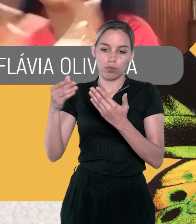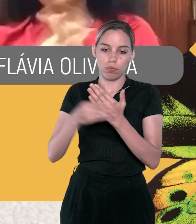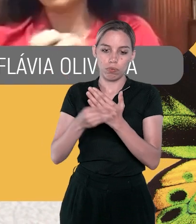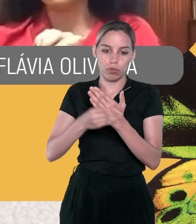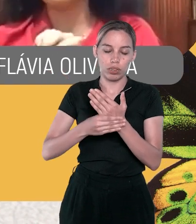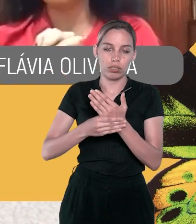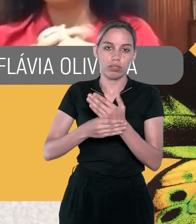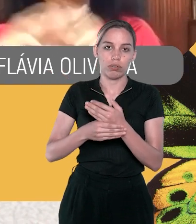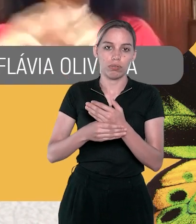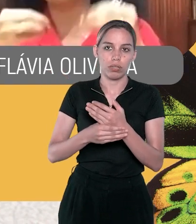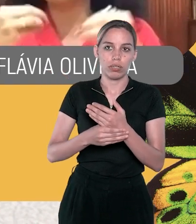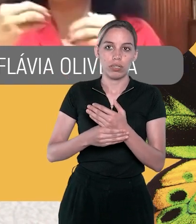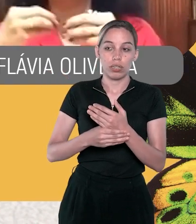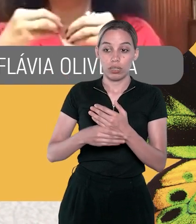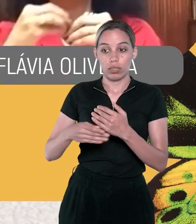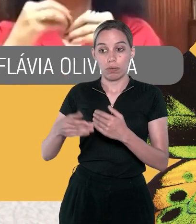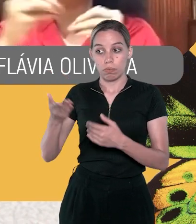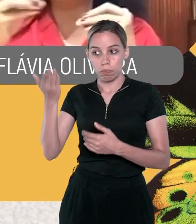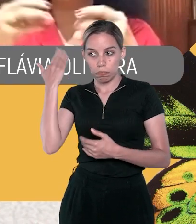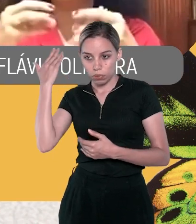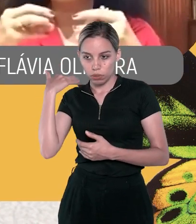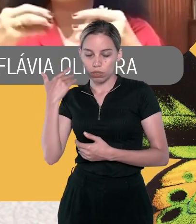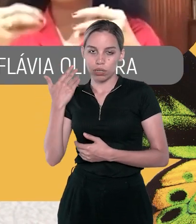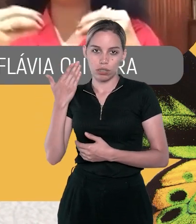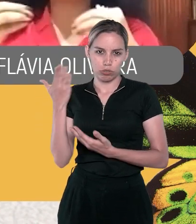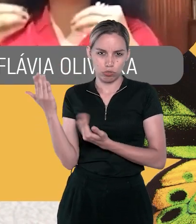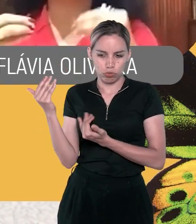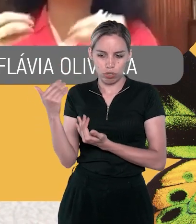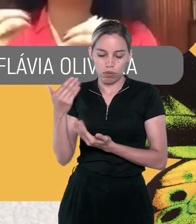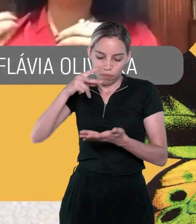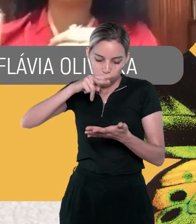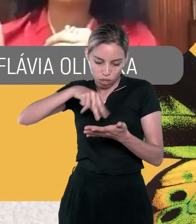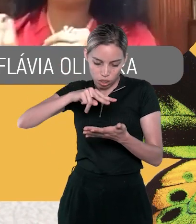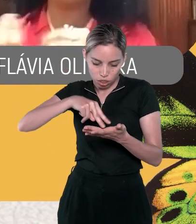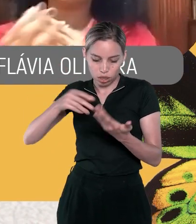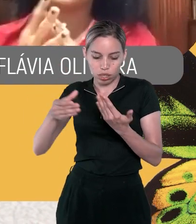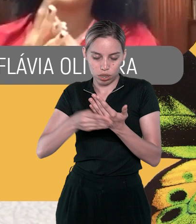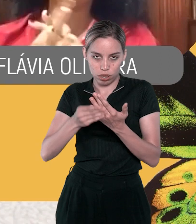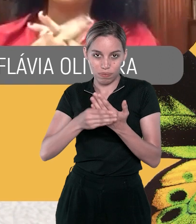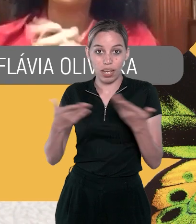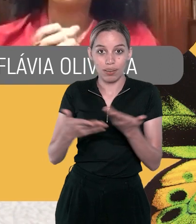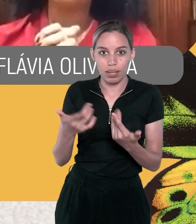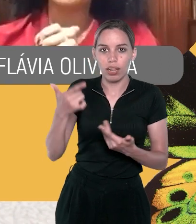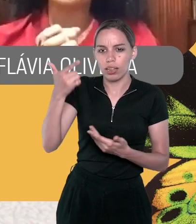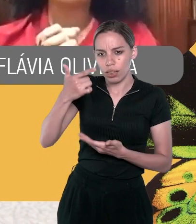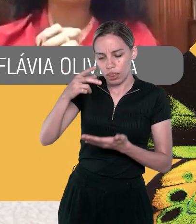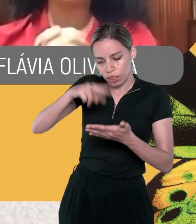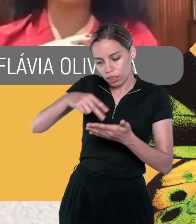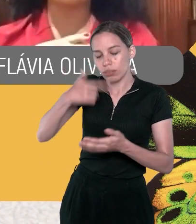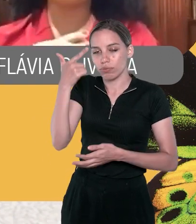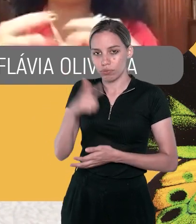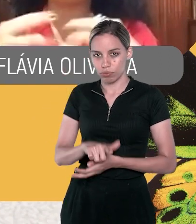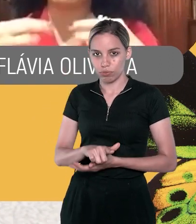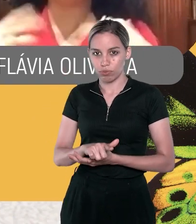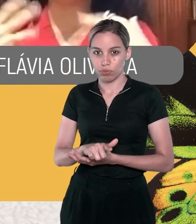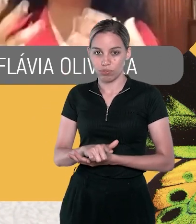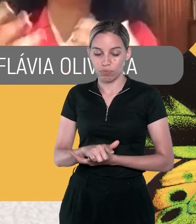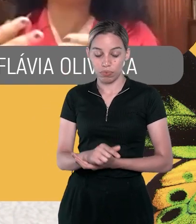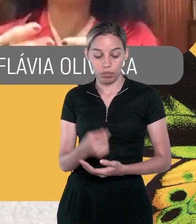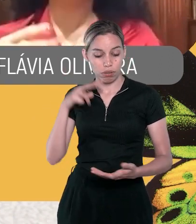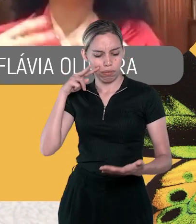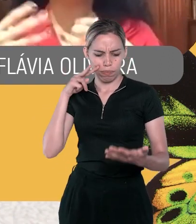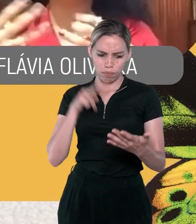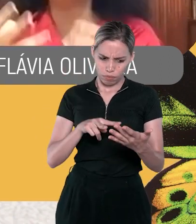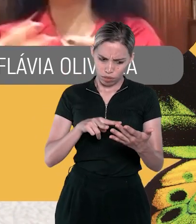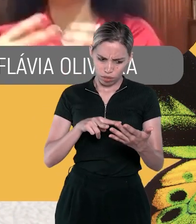jovem, eventualmente menino, e reencontrando essa abordagem, né, a